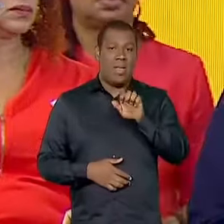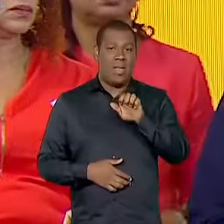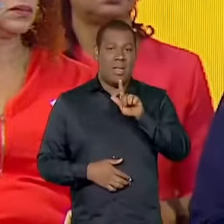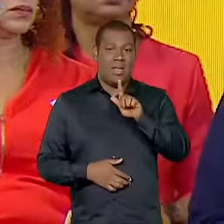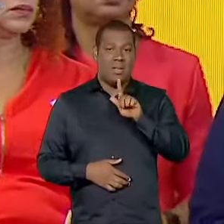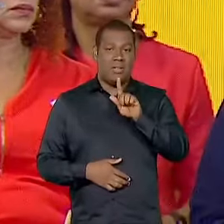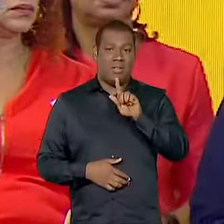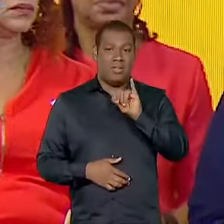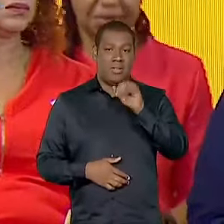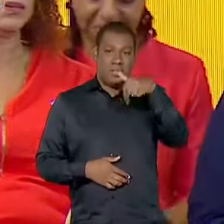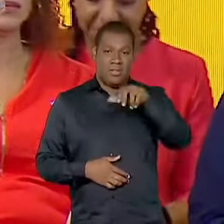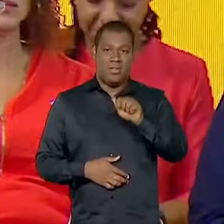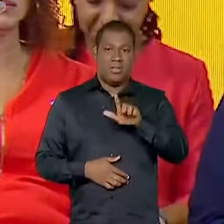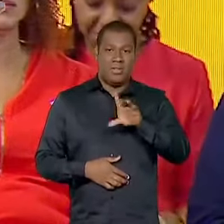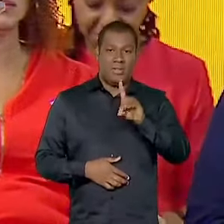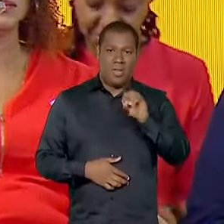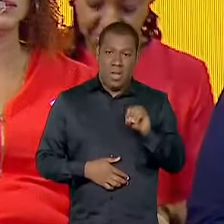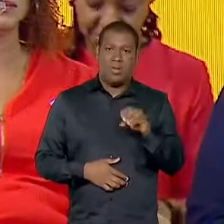do Distrito Federal,